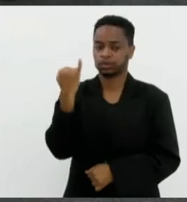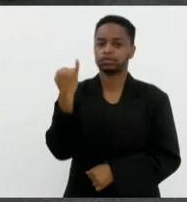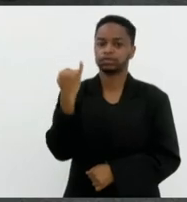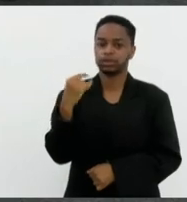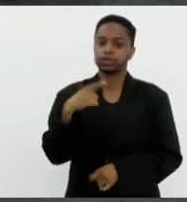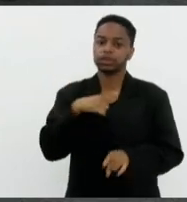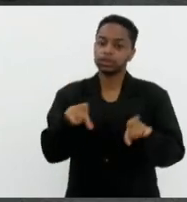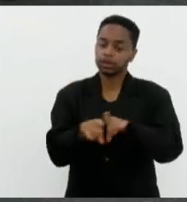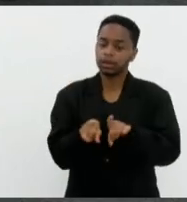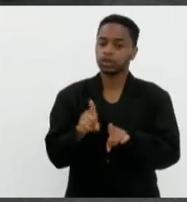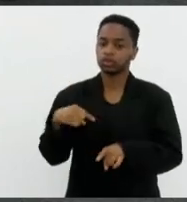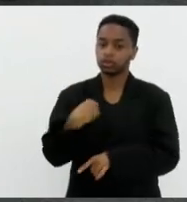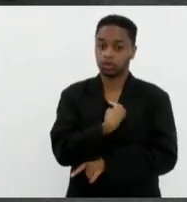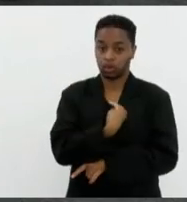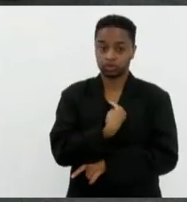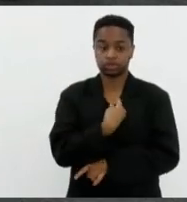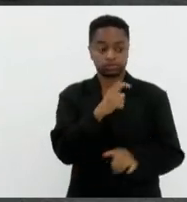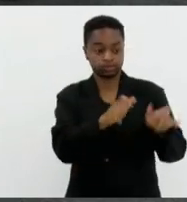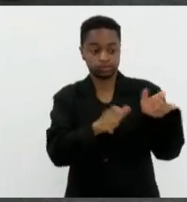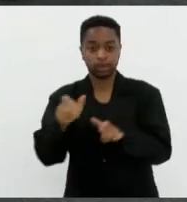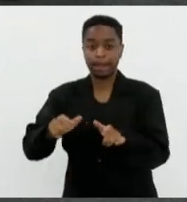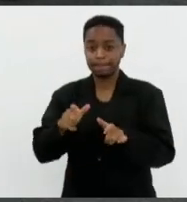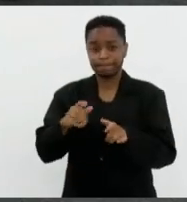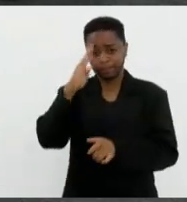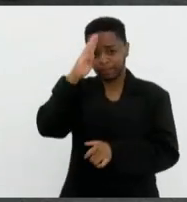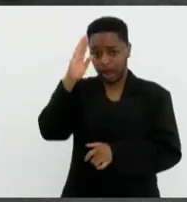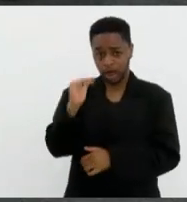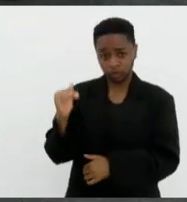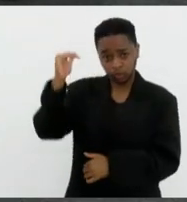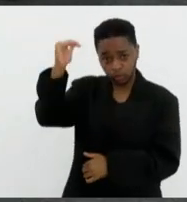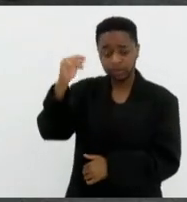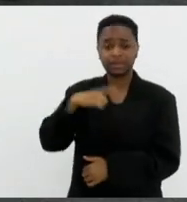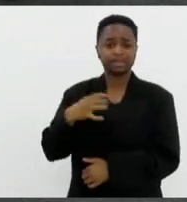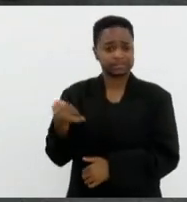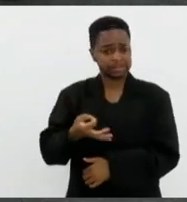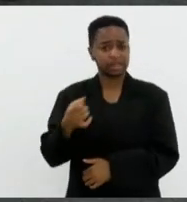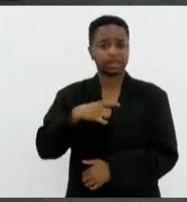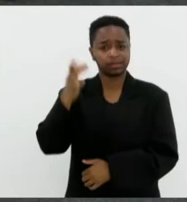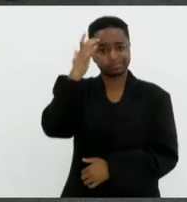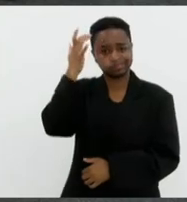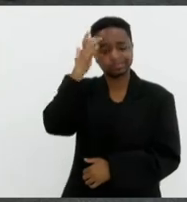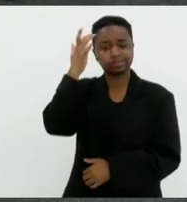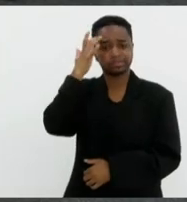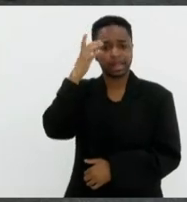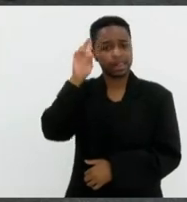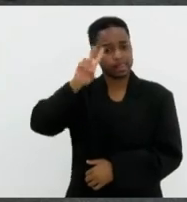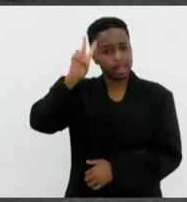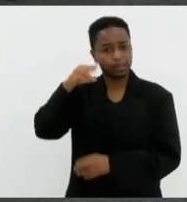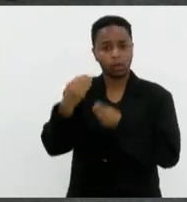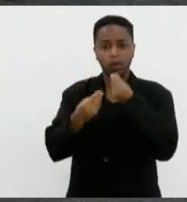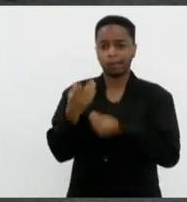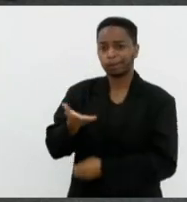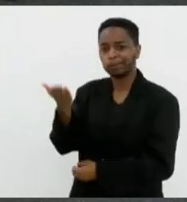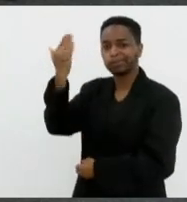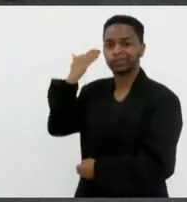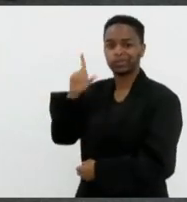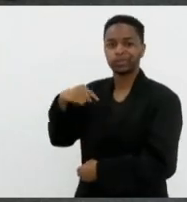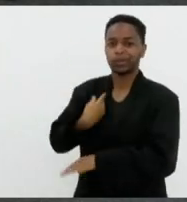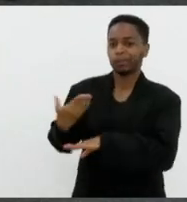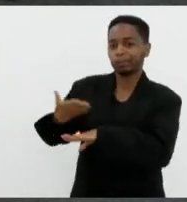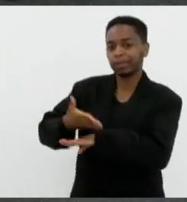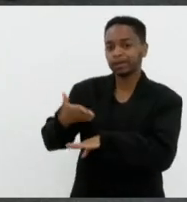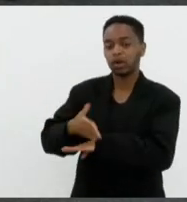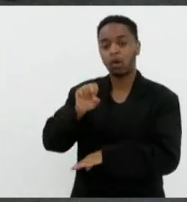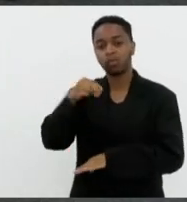de nós, sobretudo adultos, certamente tem uma memória afetiva, onde nós participamos